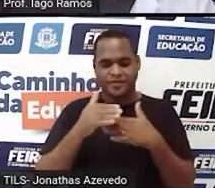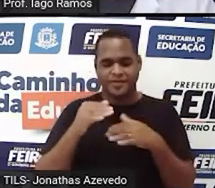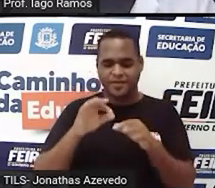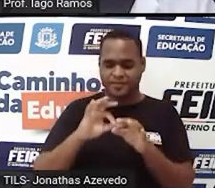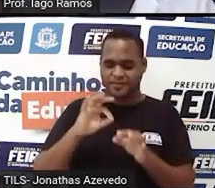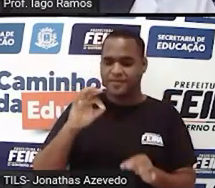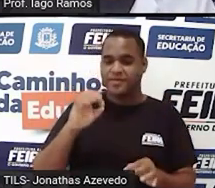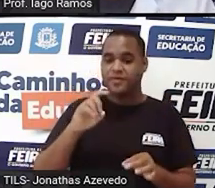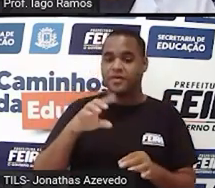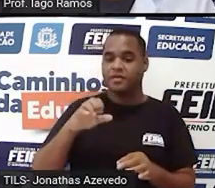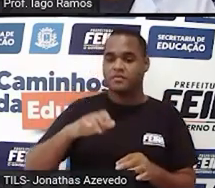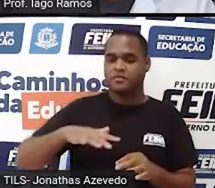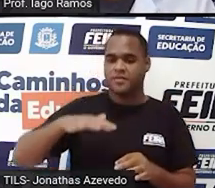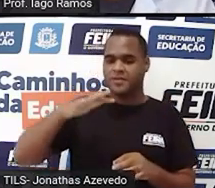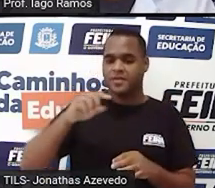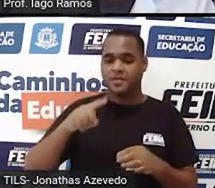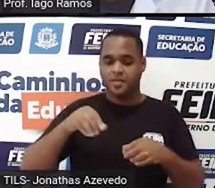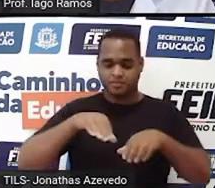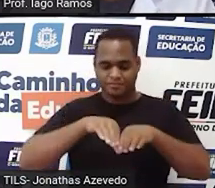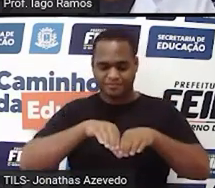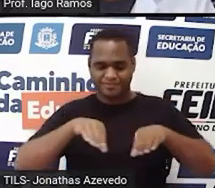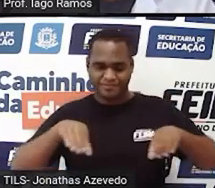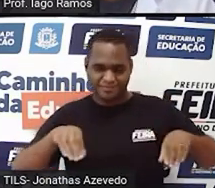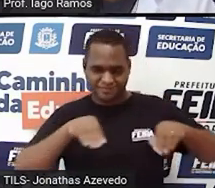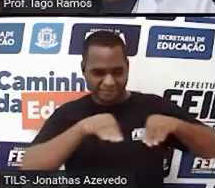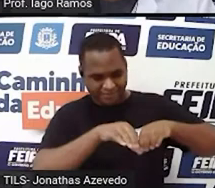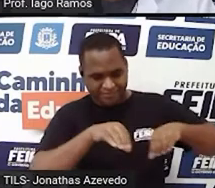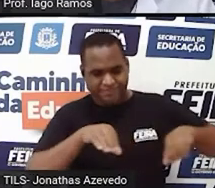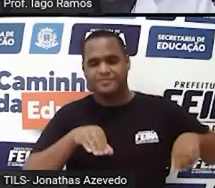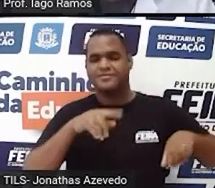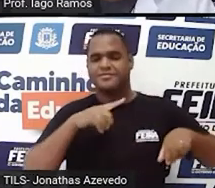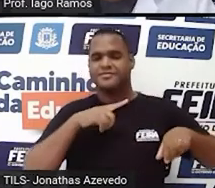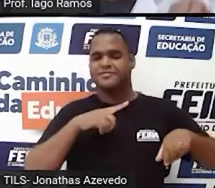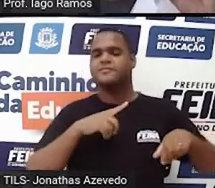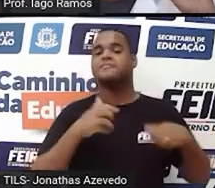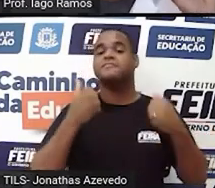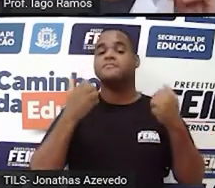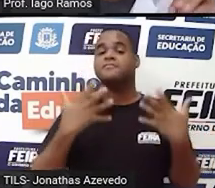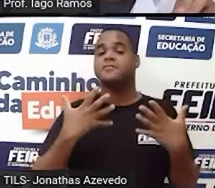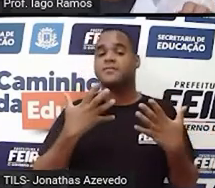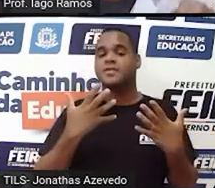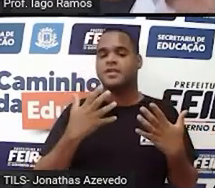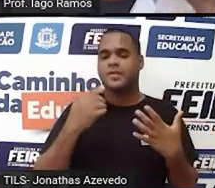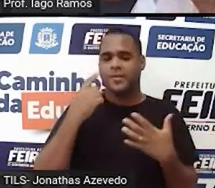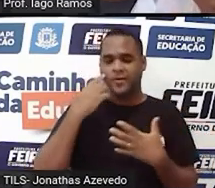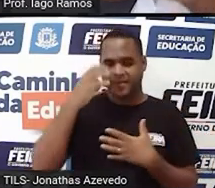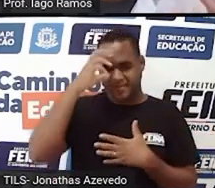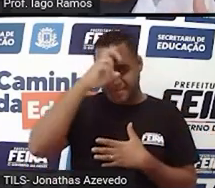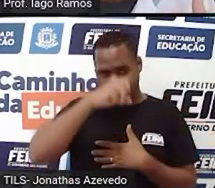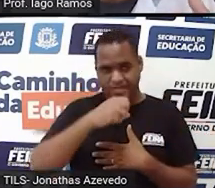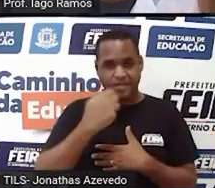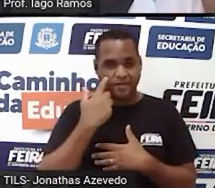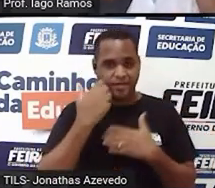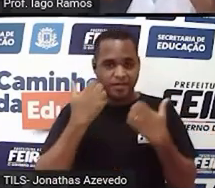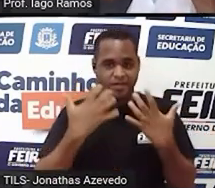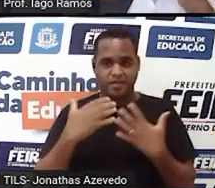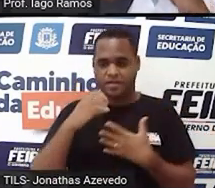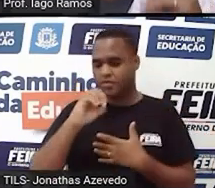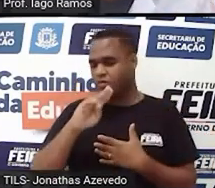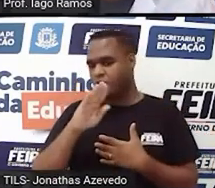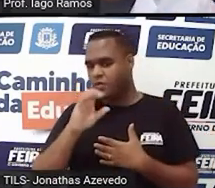paralelepípedos né a verdade a gente vai ver que o cubo ele já é um tipo